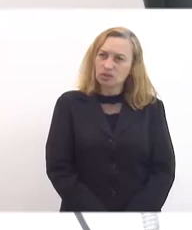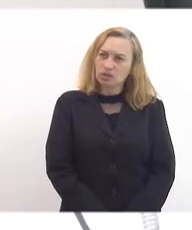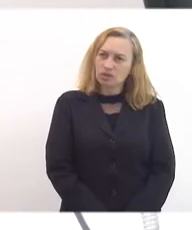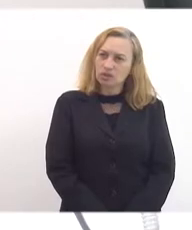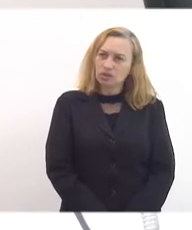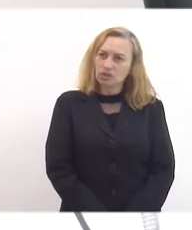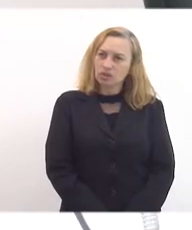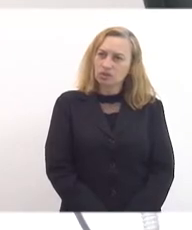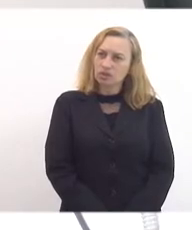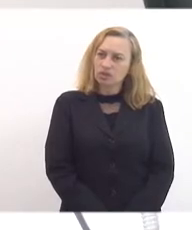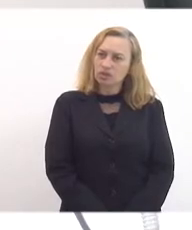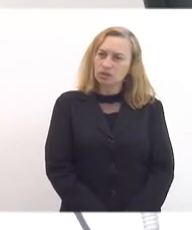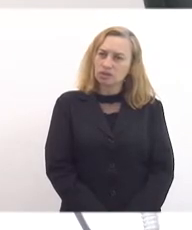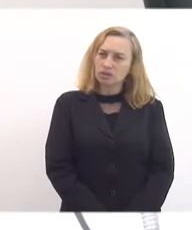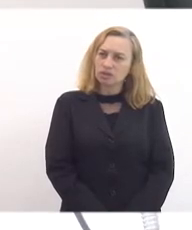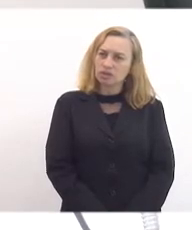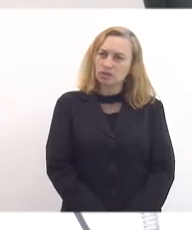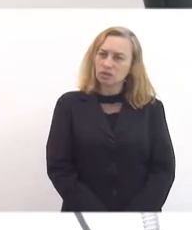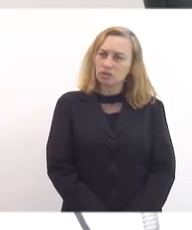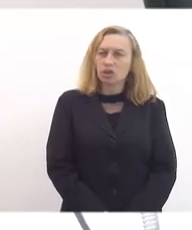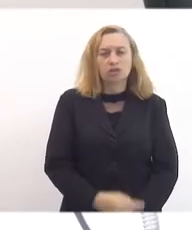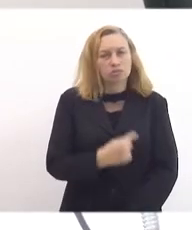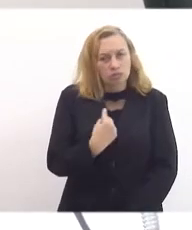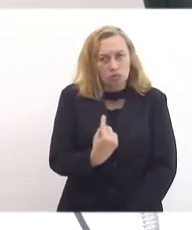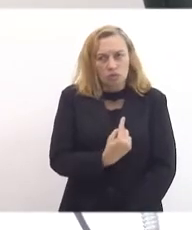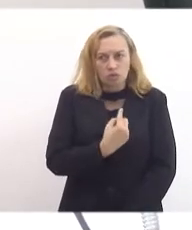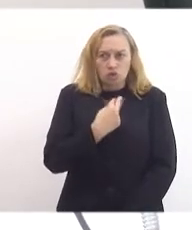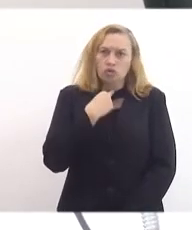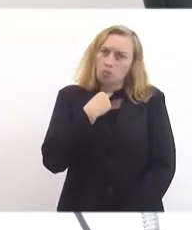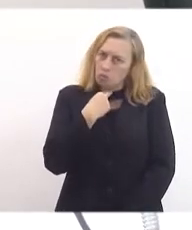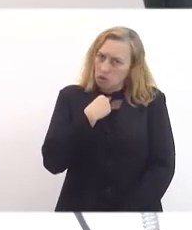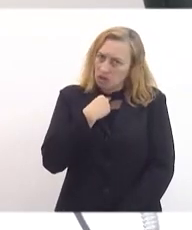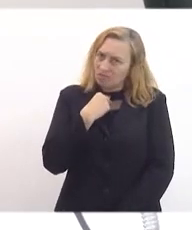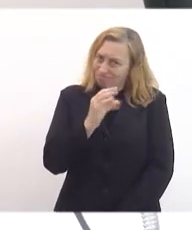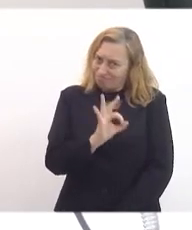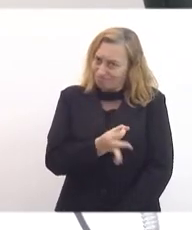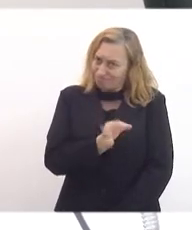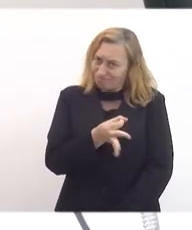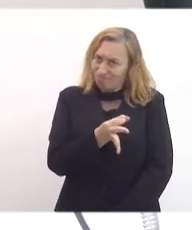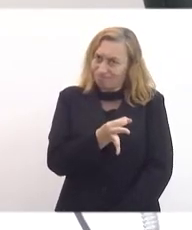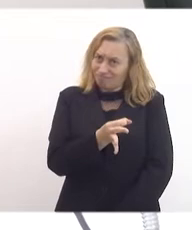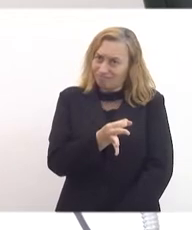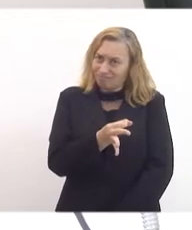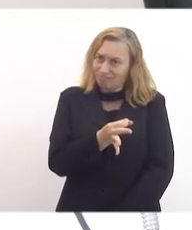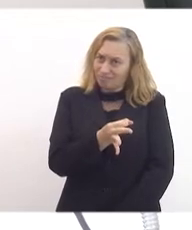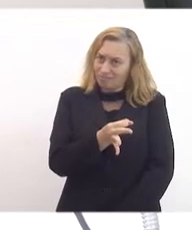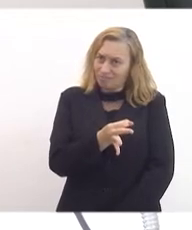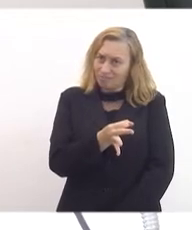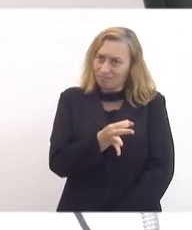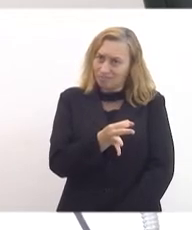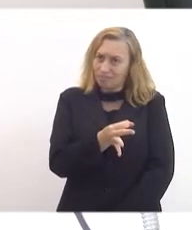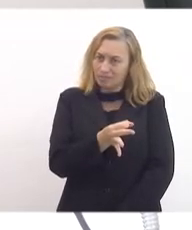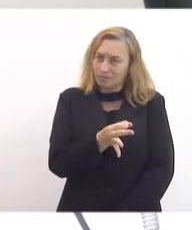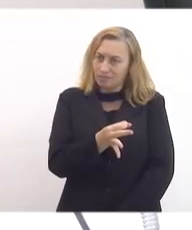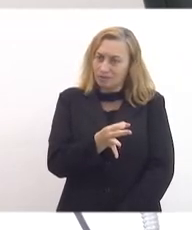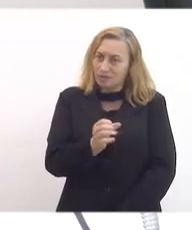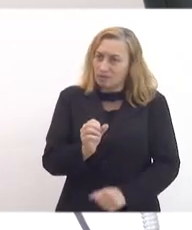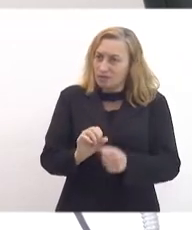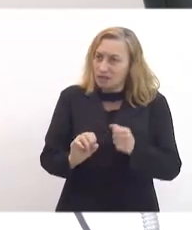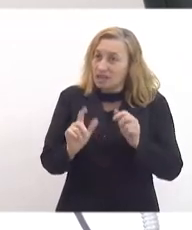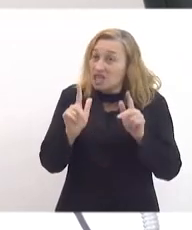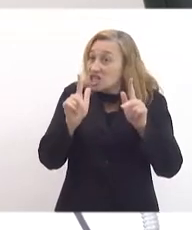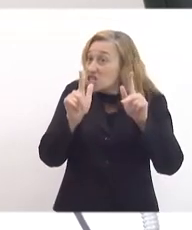e nós não podemos evidentemente fazer uma adesão concomitante